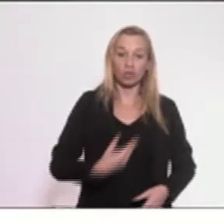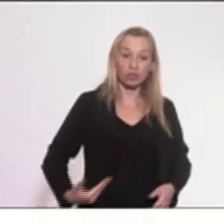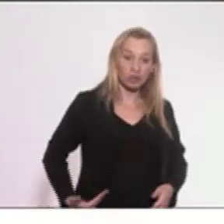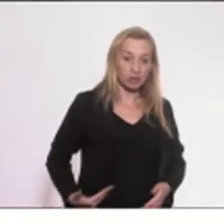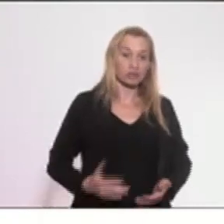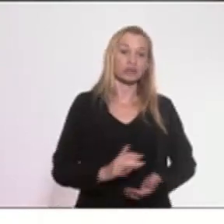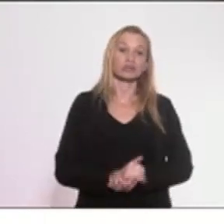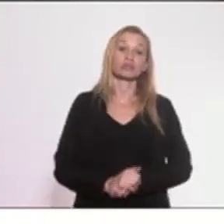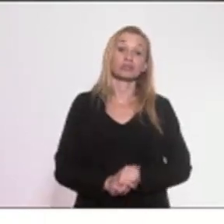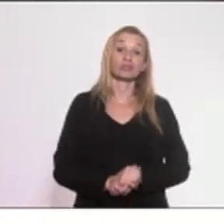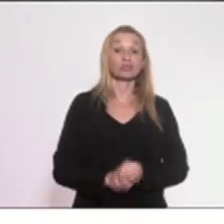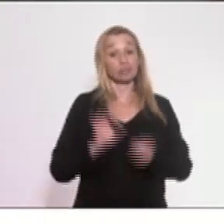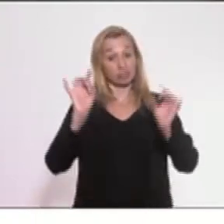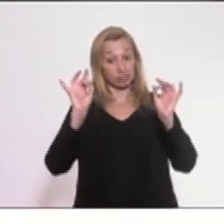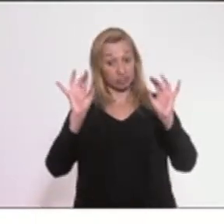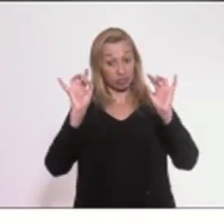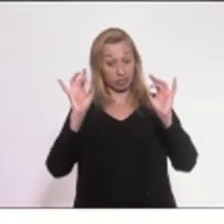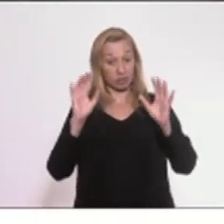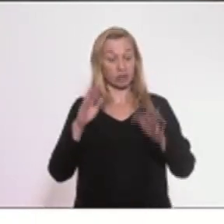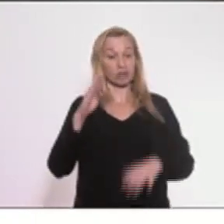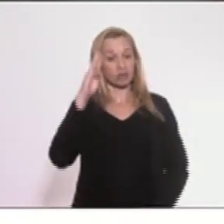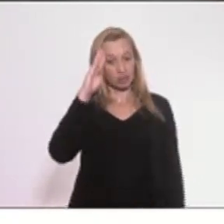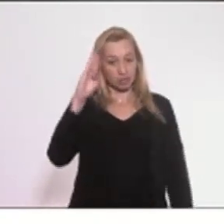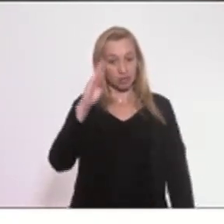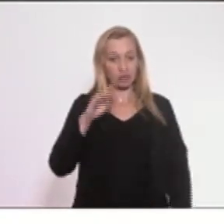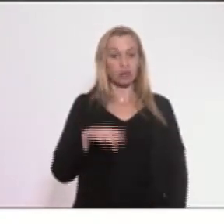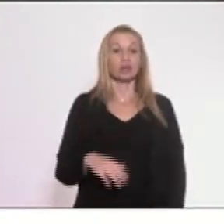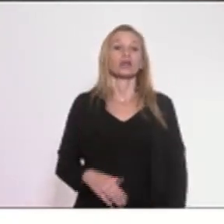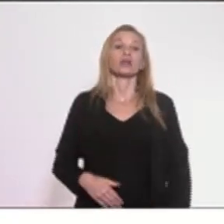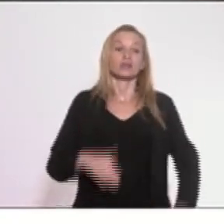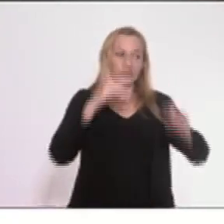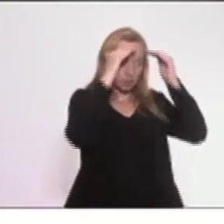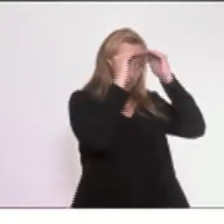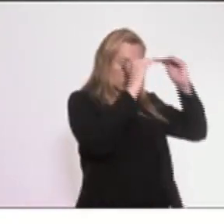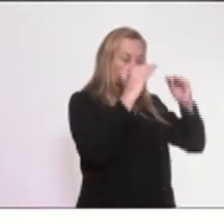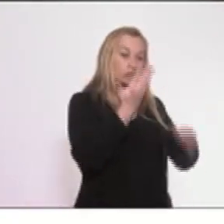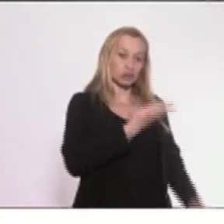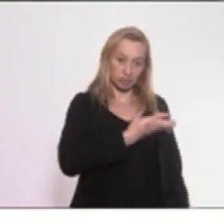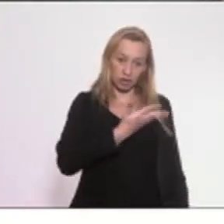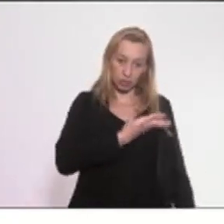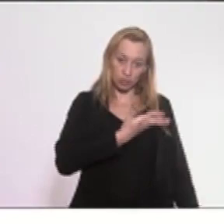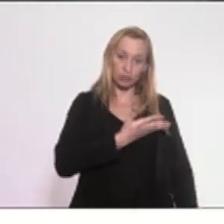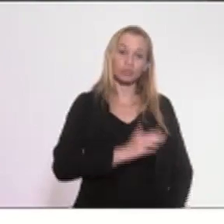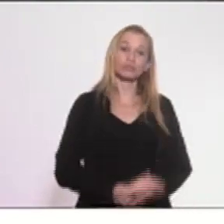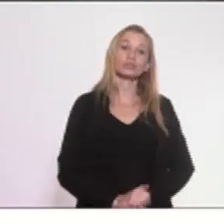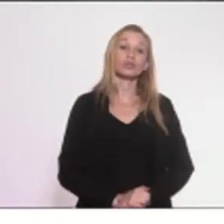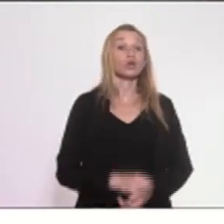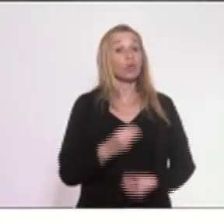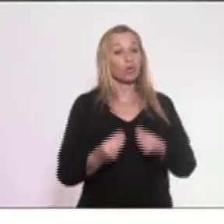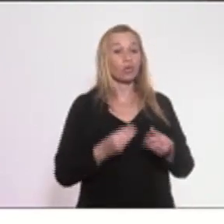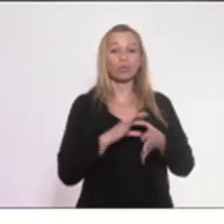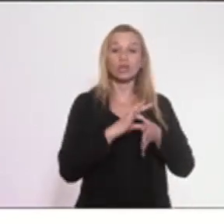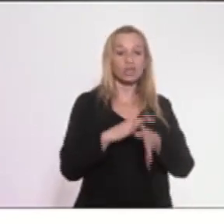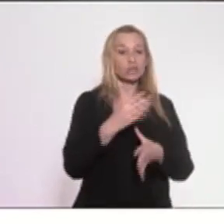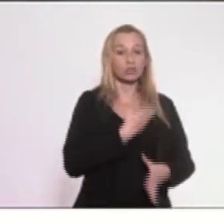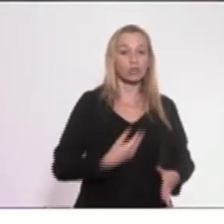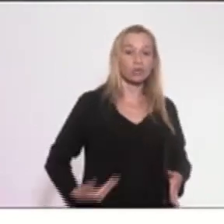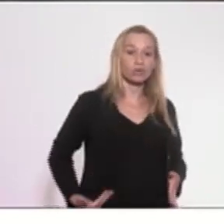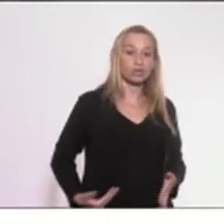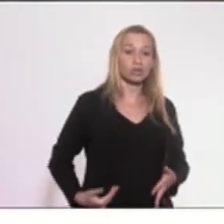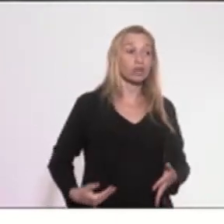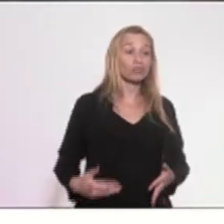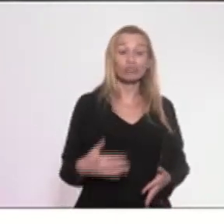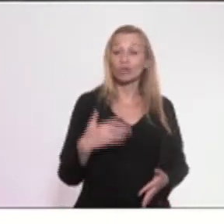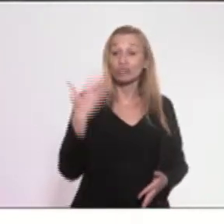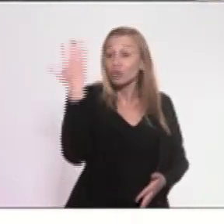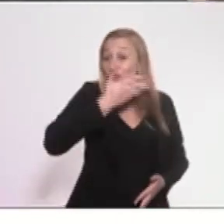Nesse caso específico, respeitando demais a posição dos meus colegas, como líder do governo, eu sequer olhei as